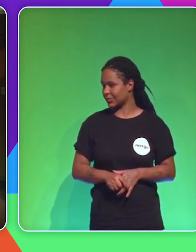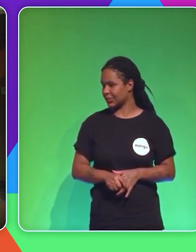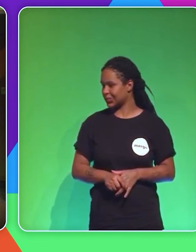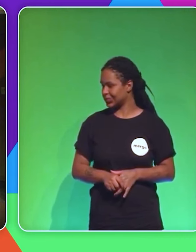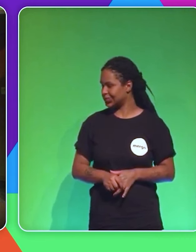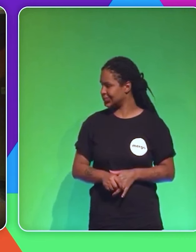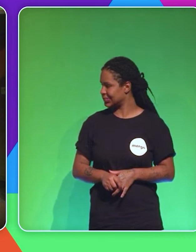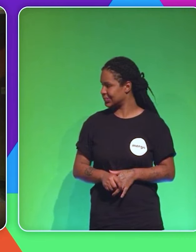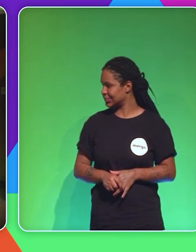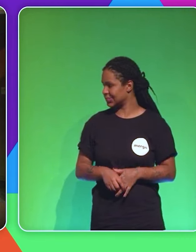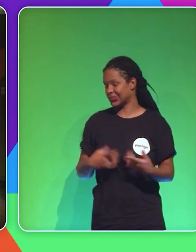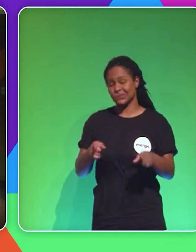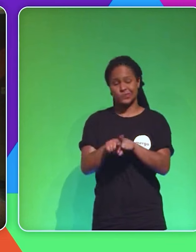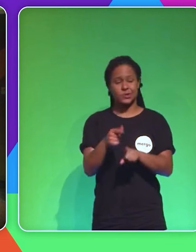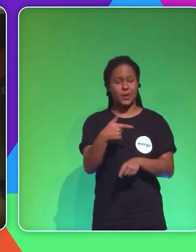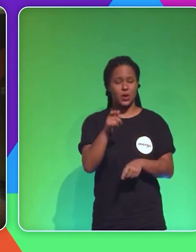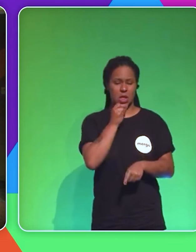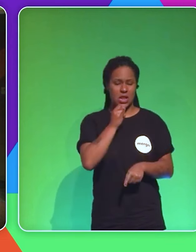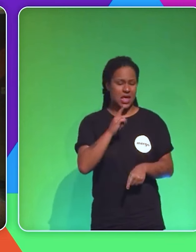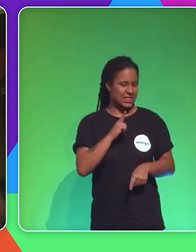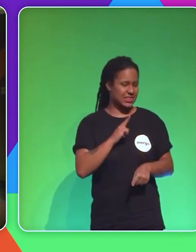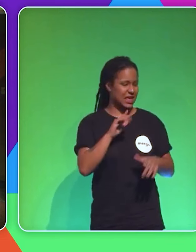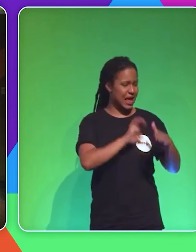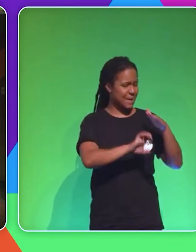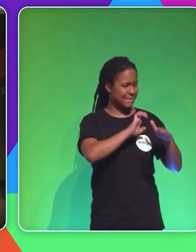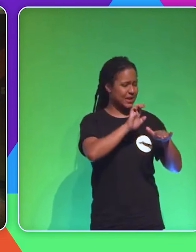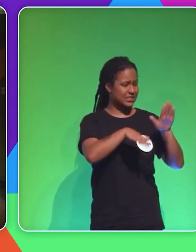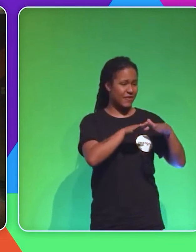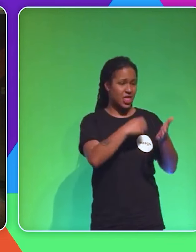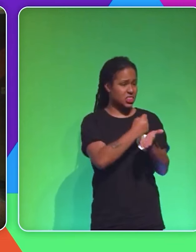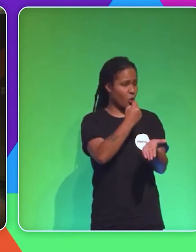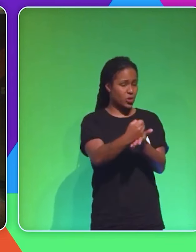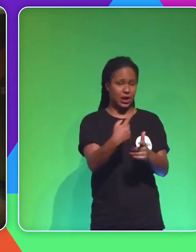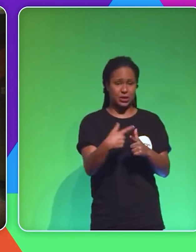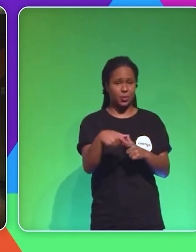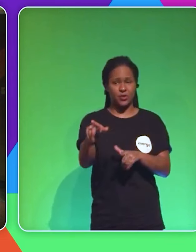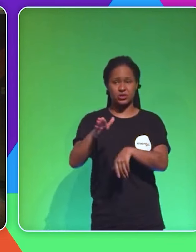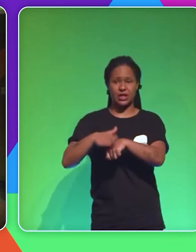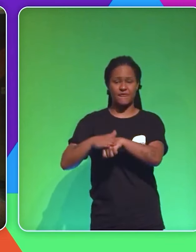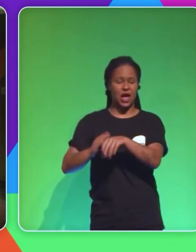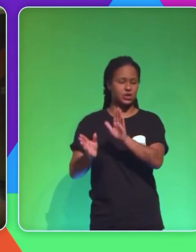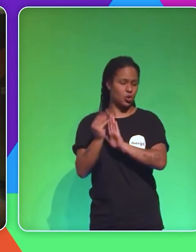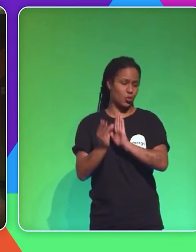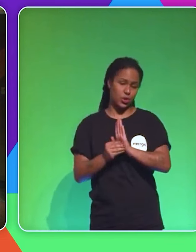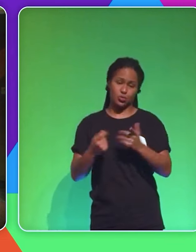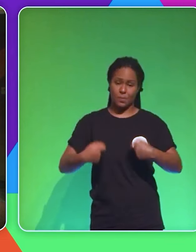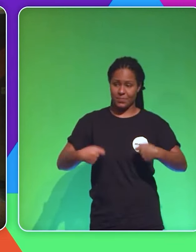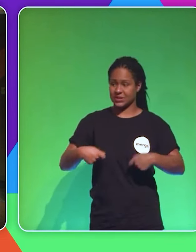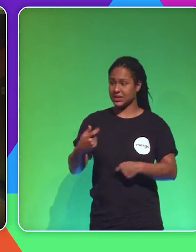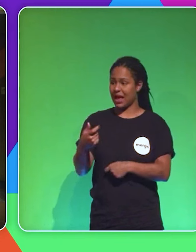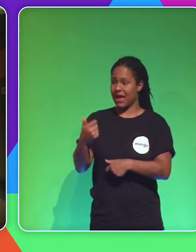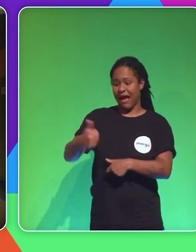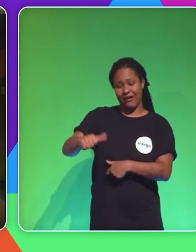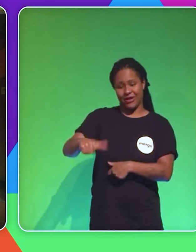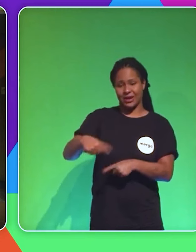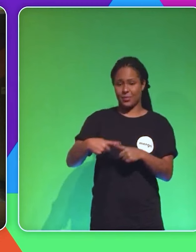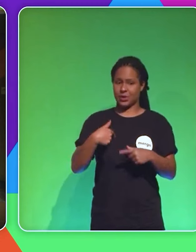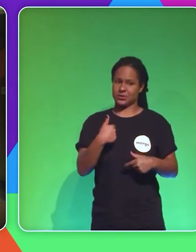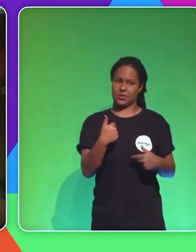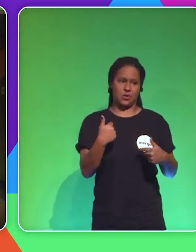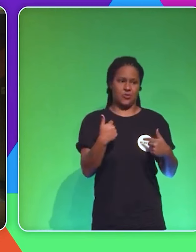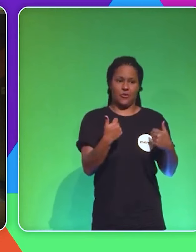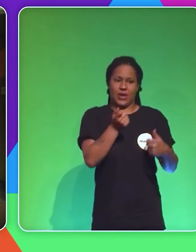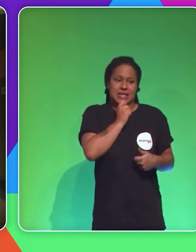Obrigada aí também é outra coisa né aí também não tem nada a ver tem que avaliar porque senão vou ficar sem emprego eu